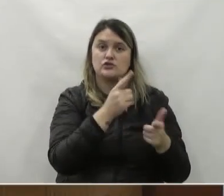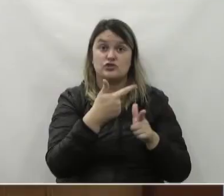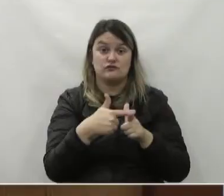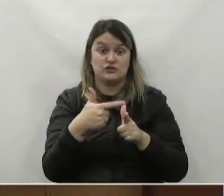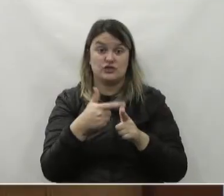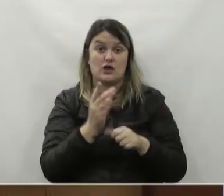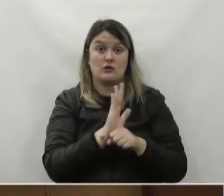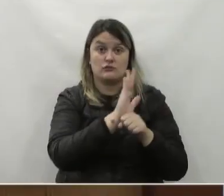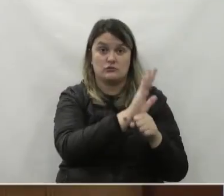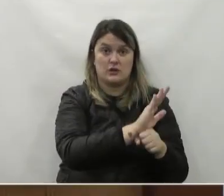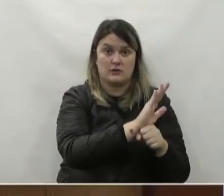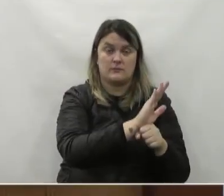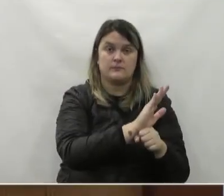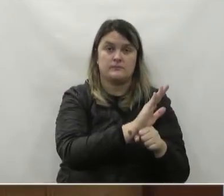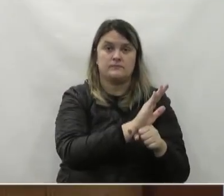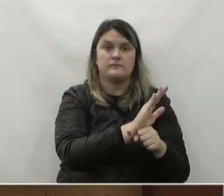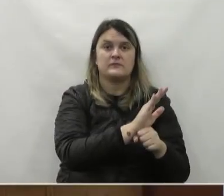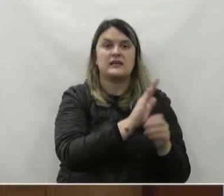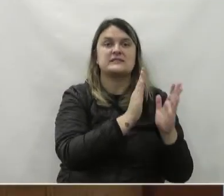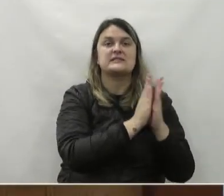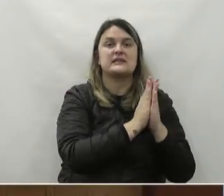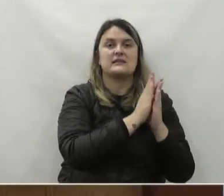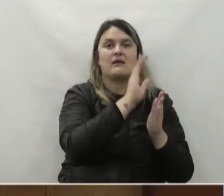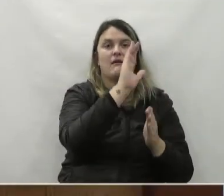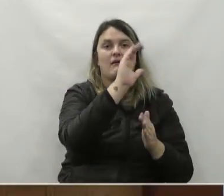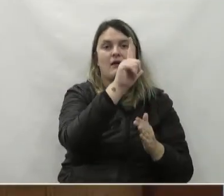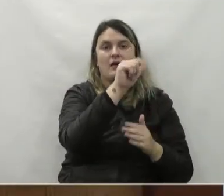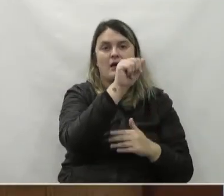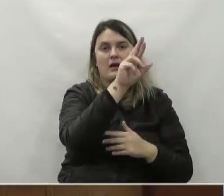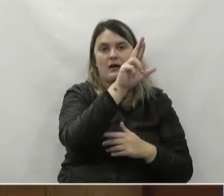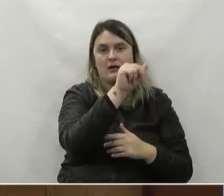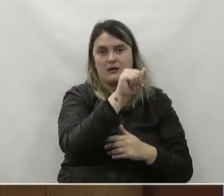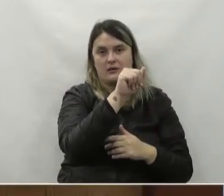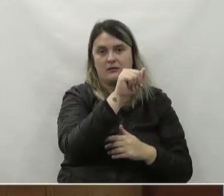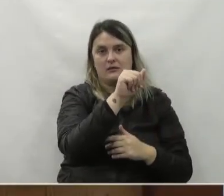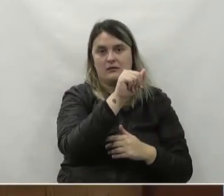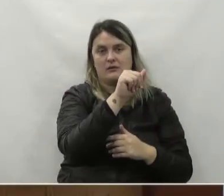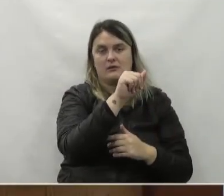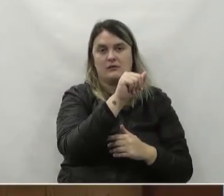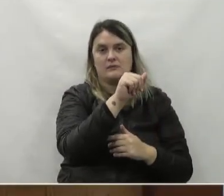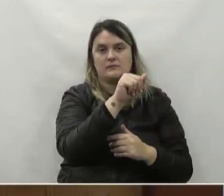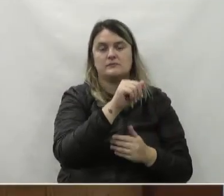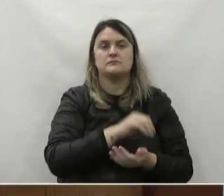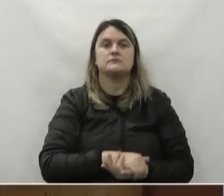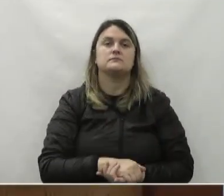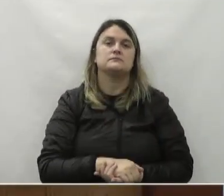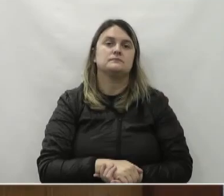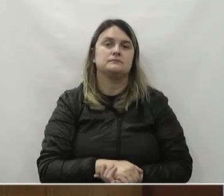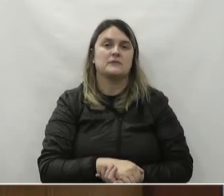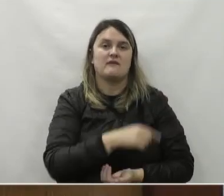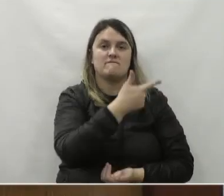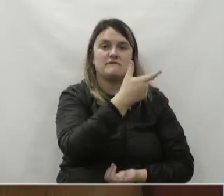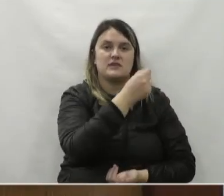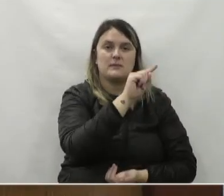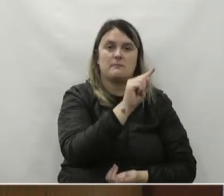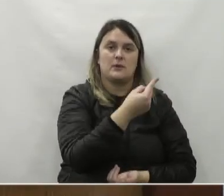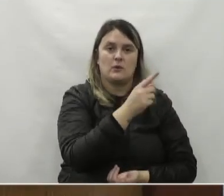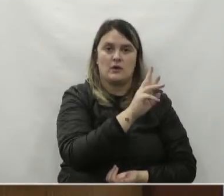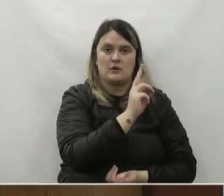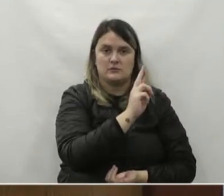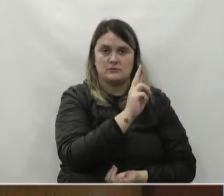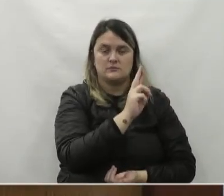né? O abrigo Santa Clara, beneficiado aí com uma indicação de R$20 mil, a